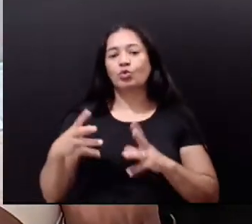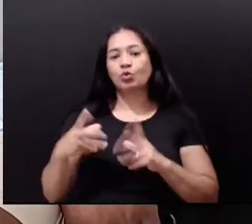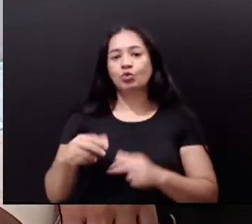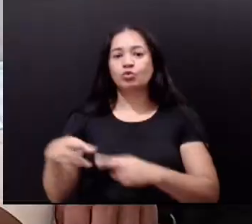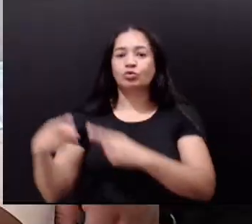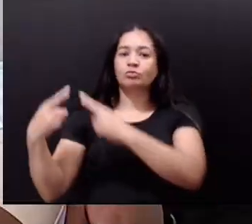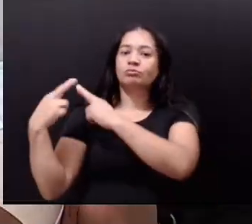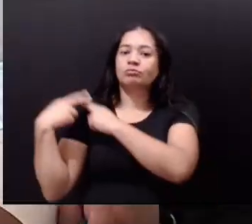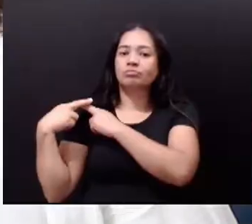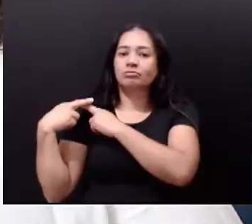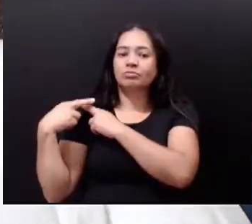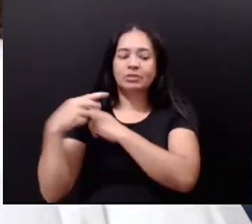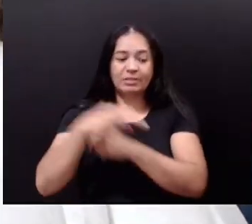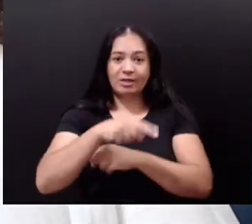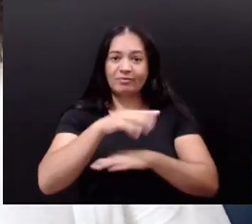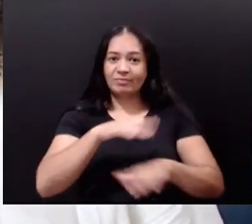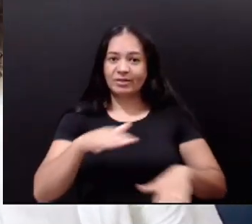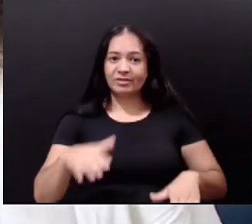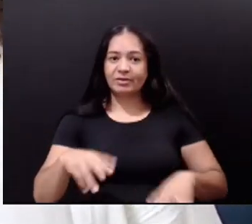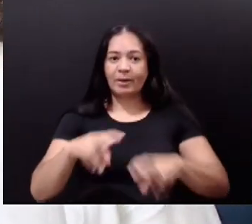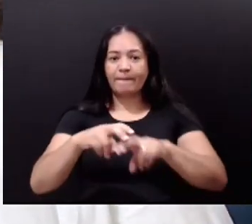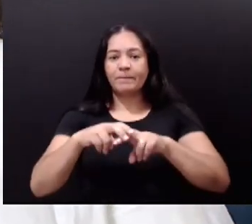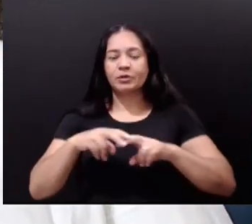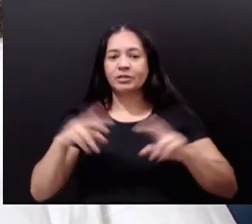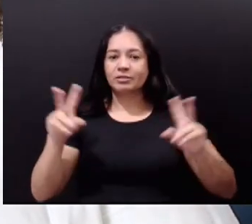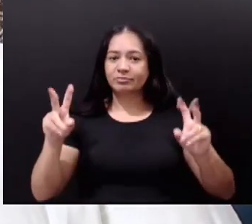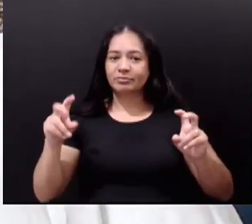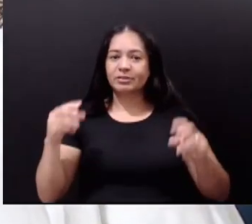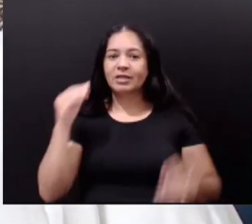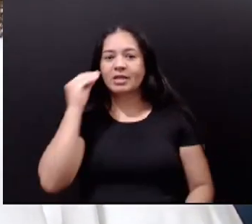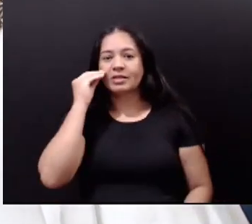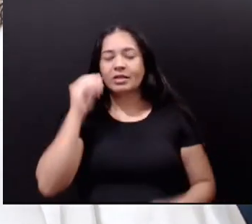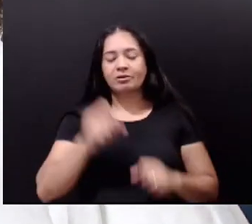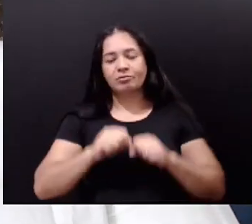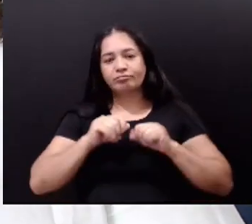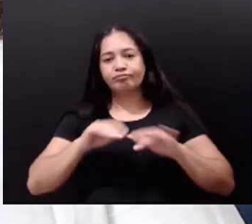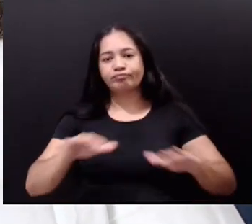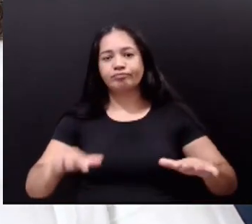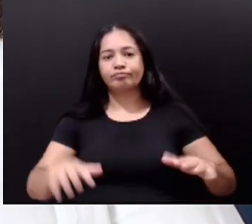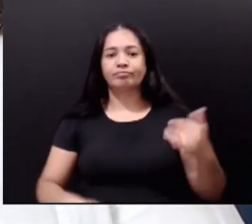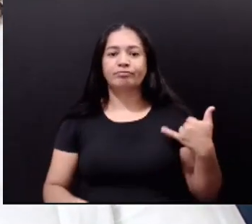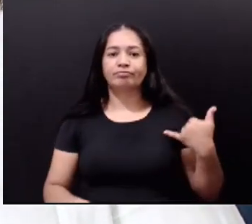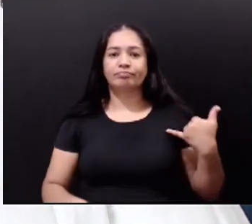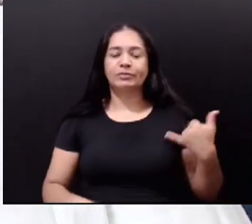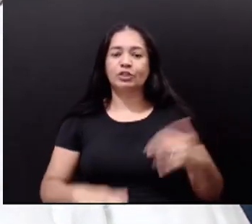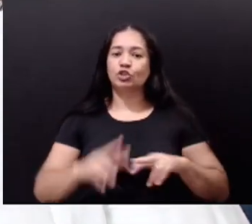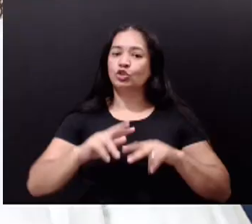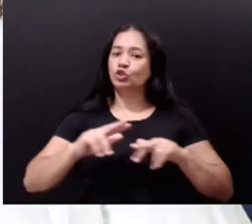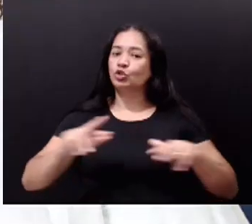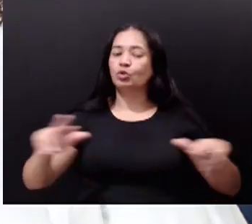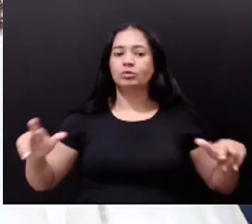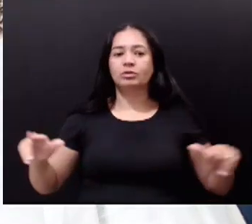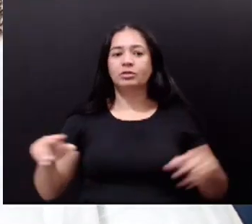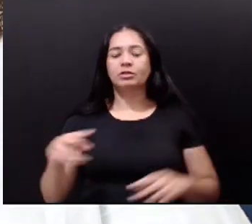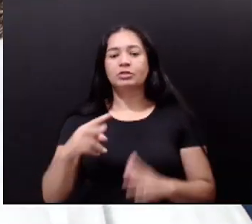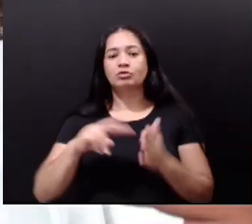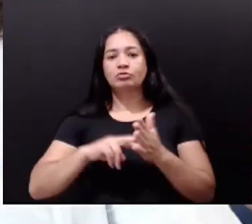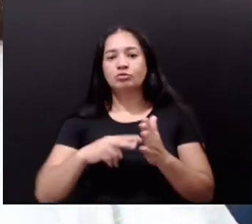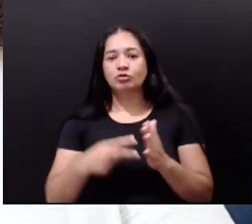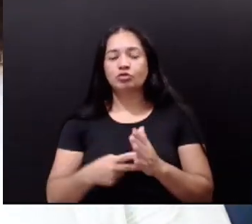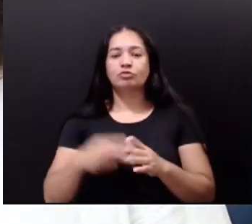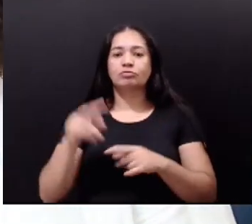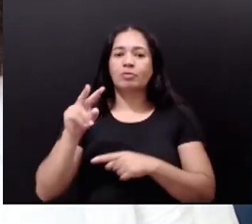nessas temáticas a gente também tenta levar para todas essas faixas etárias no sentido da proteção, né? Então tem 18 de